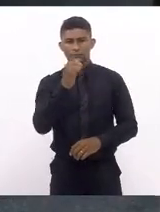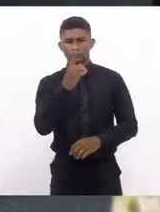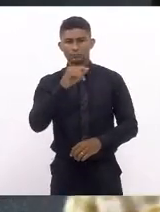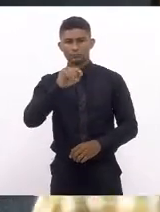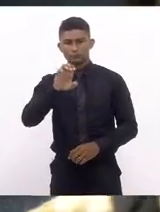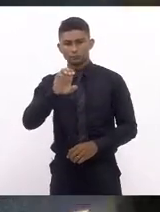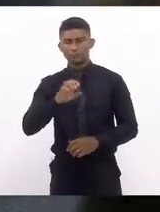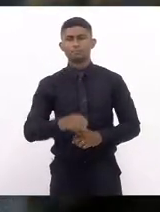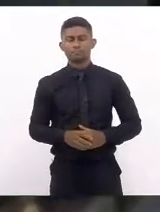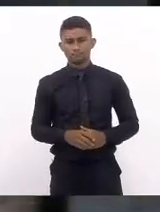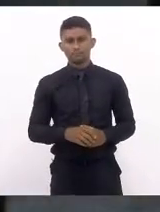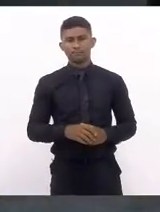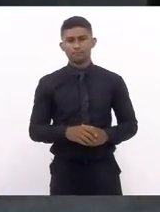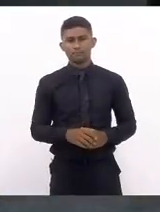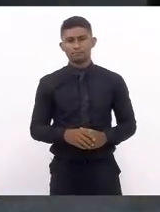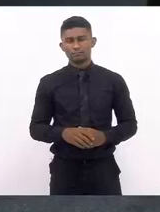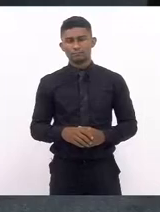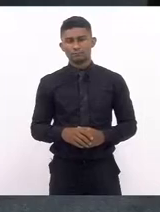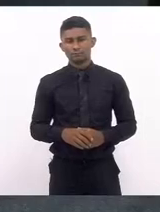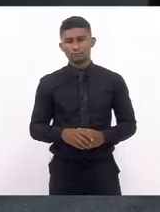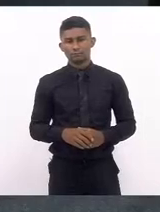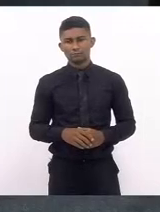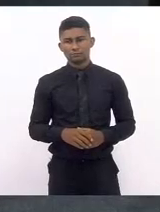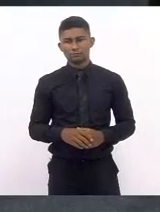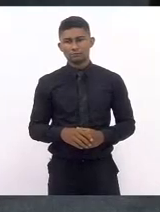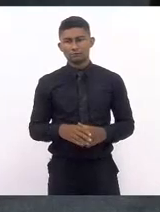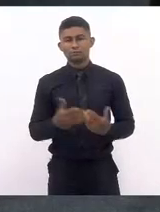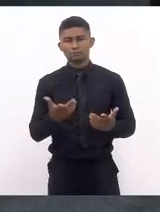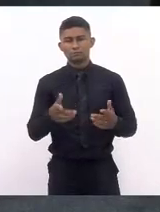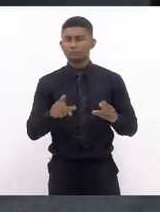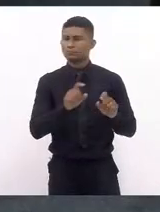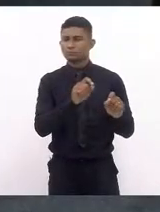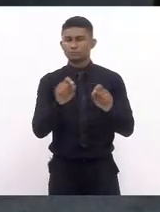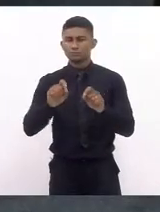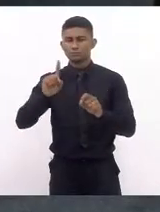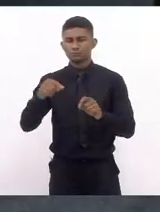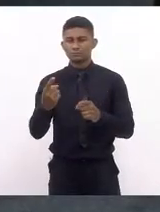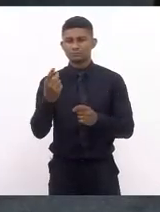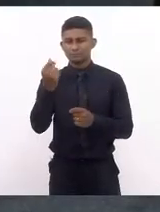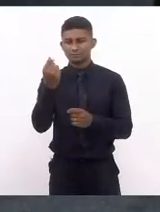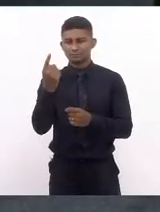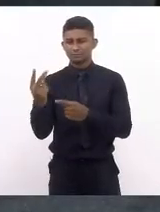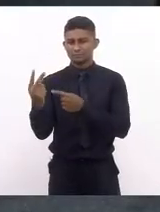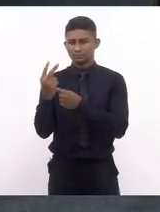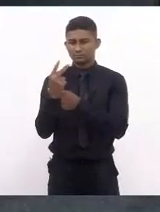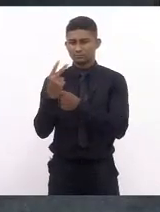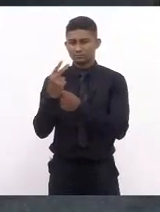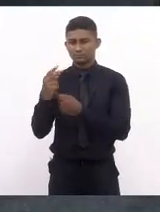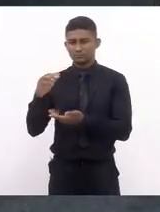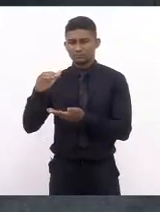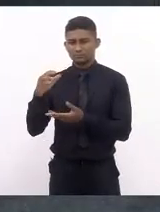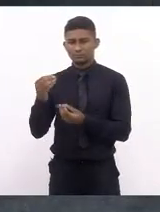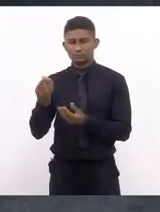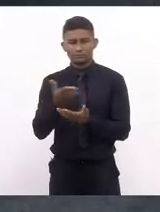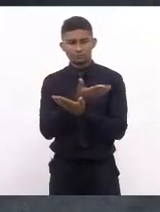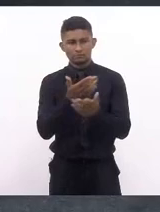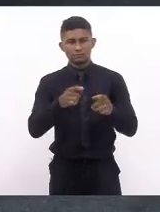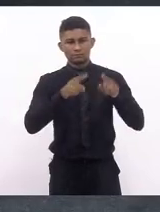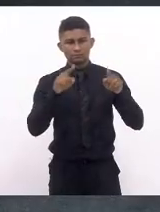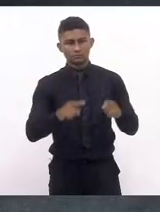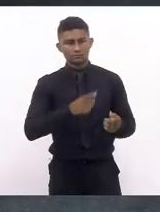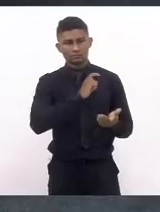como compra partida se tomar um empréstimo para pagar o salário do servidor